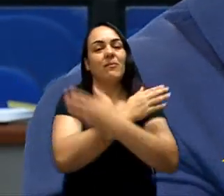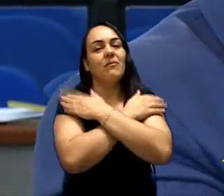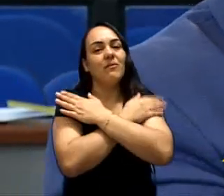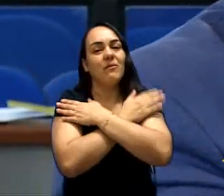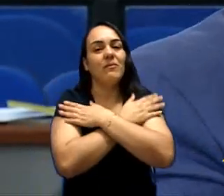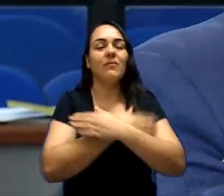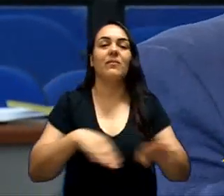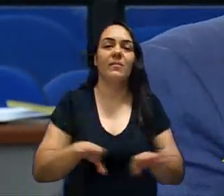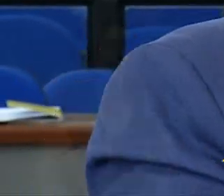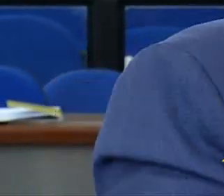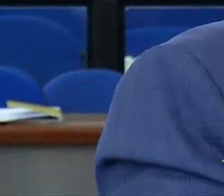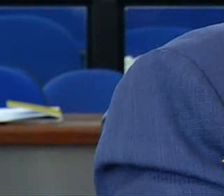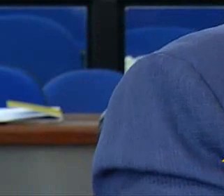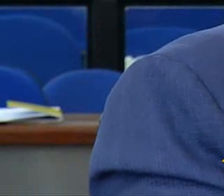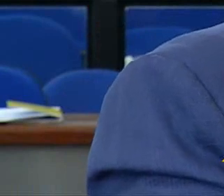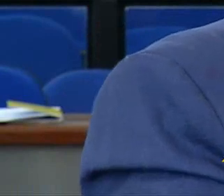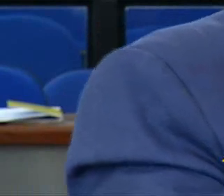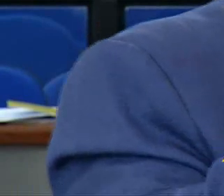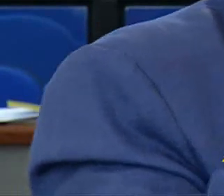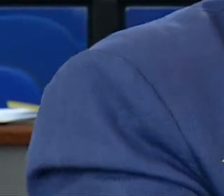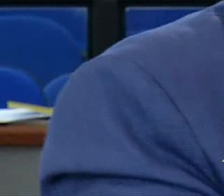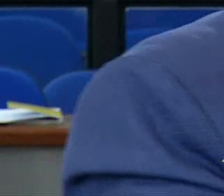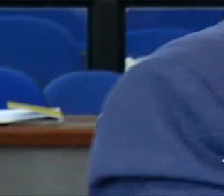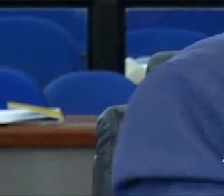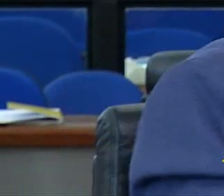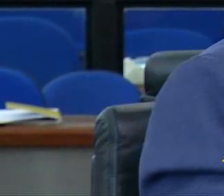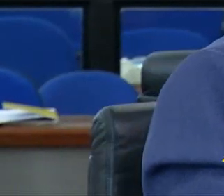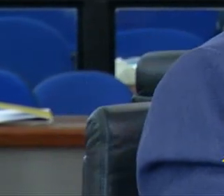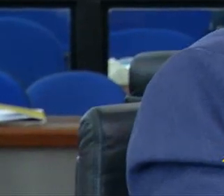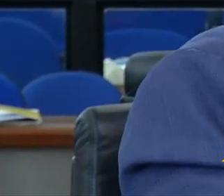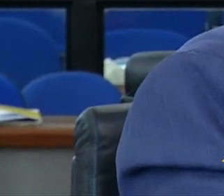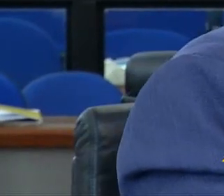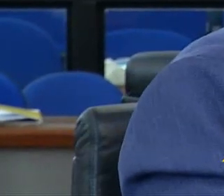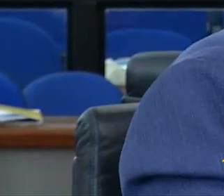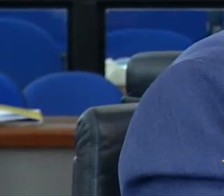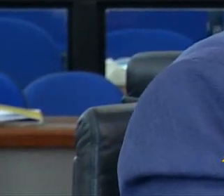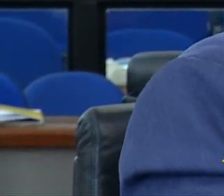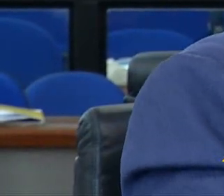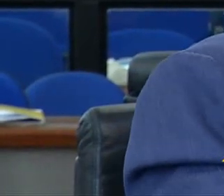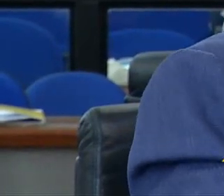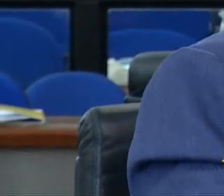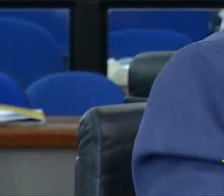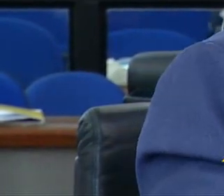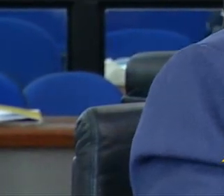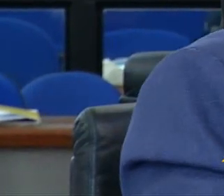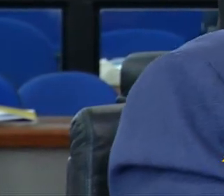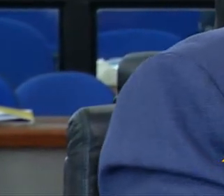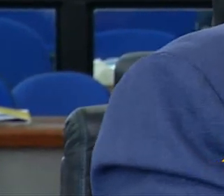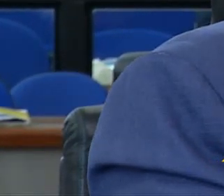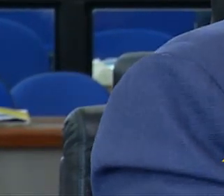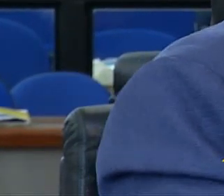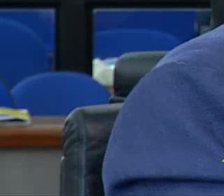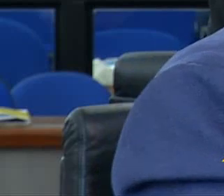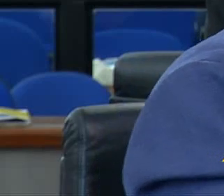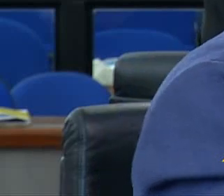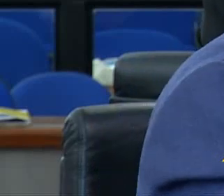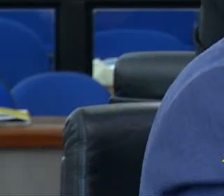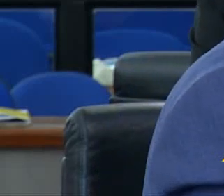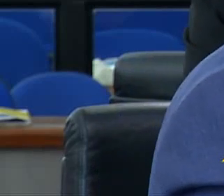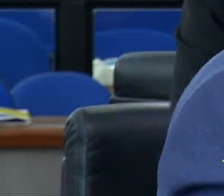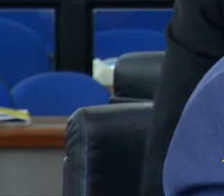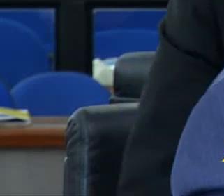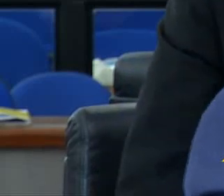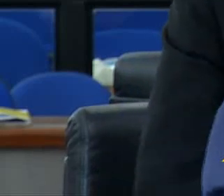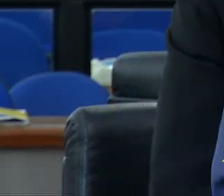tem um voto aqui, um voto de pesar. Faleceu ontem à noite, o senhor